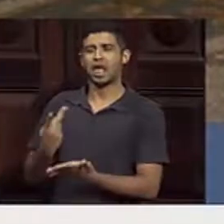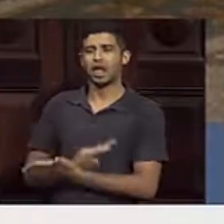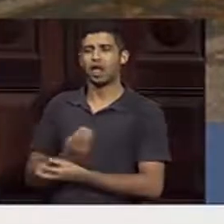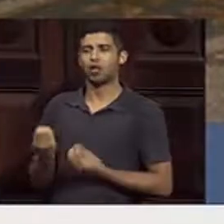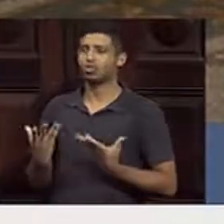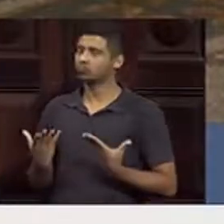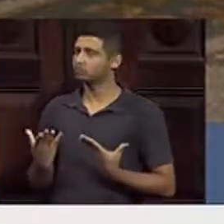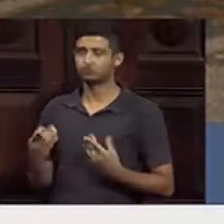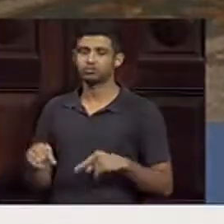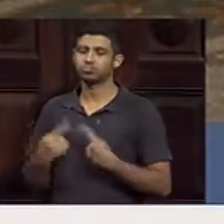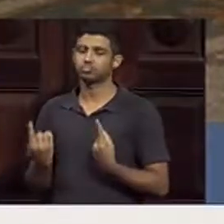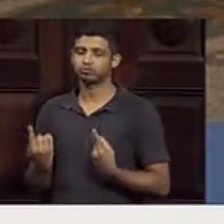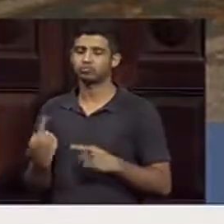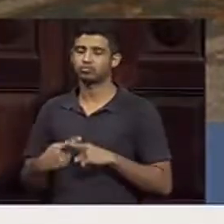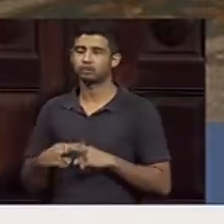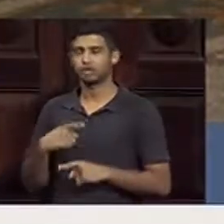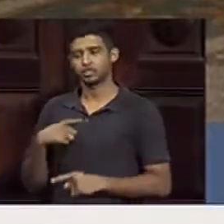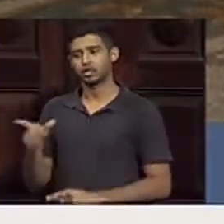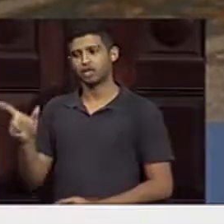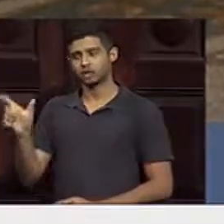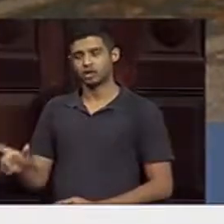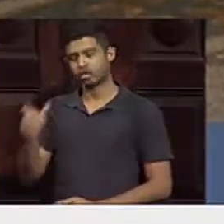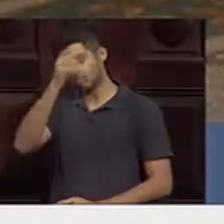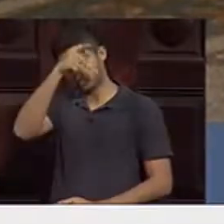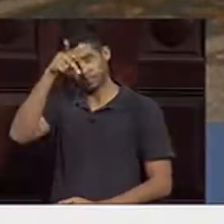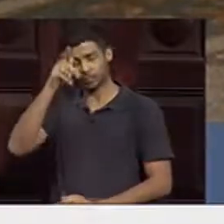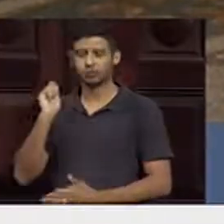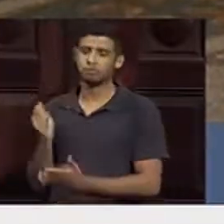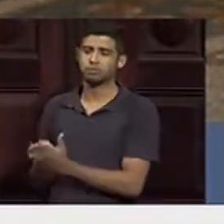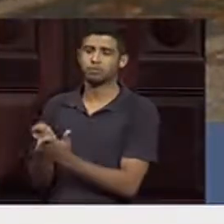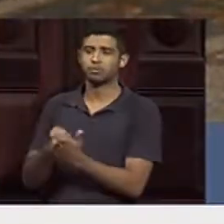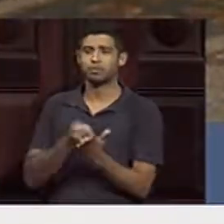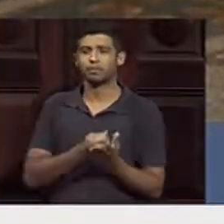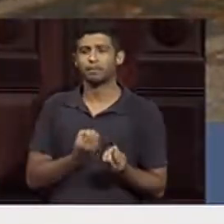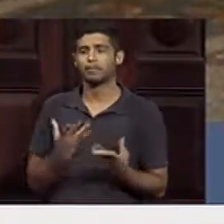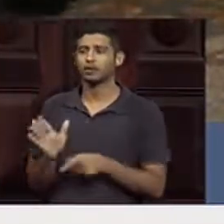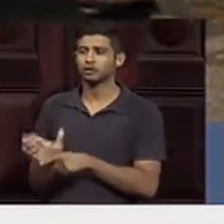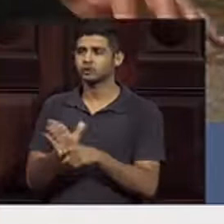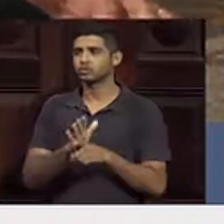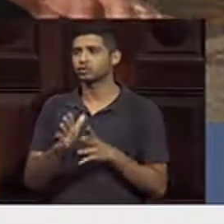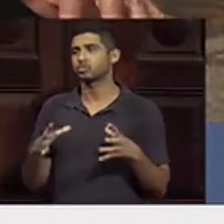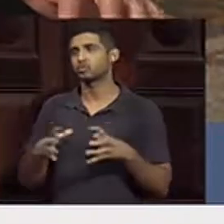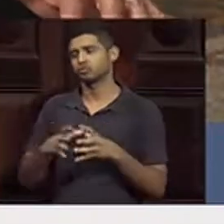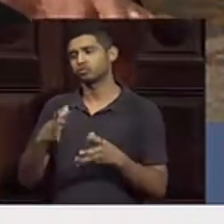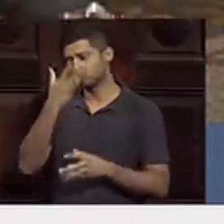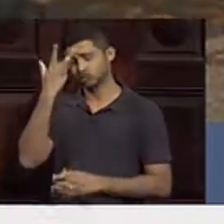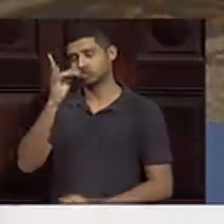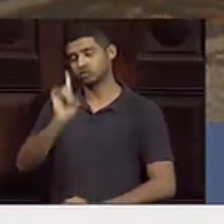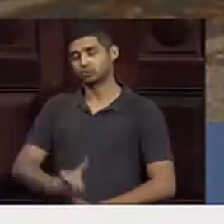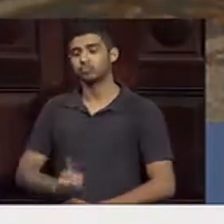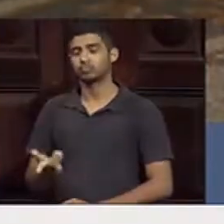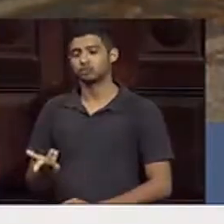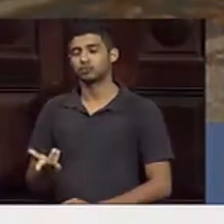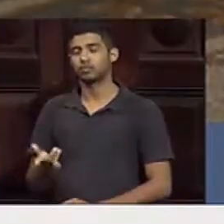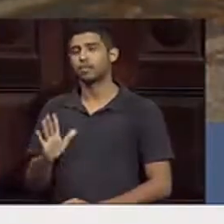cidade que investem, eu diria, se olharmos aí o cenário de Brasil,